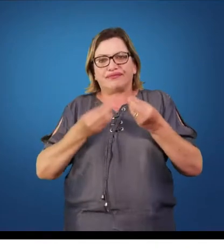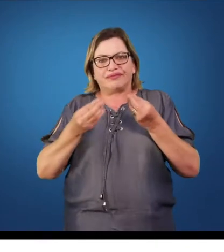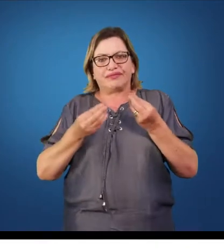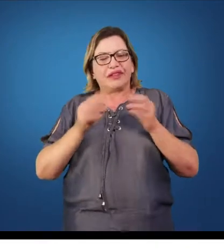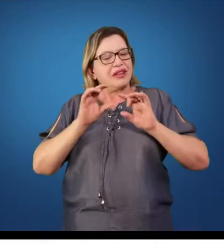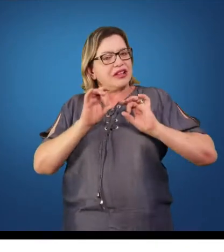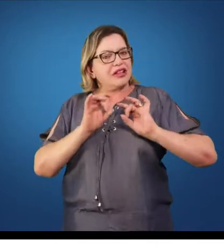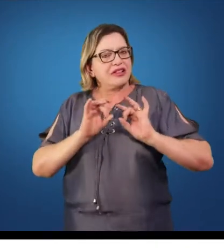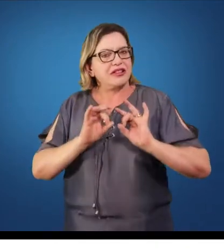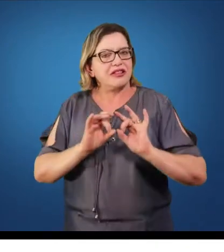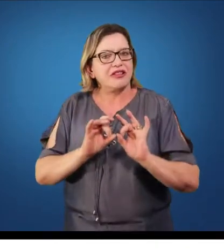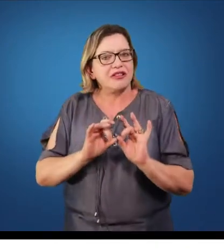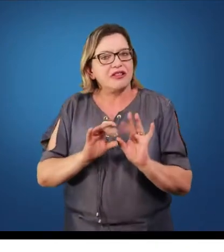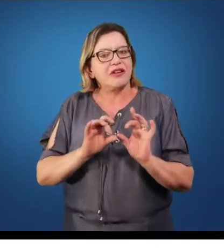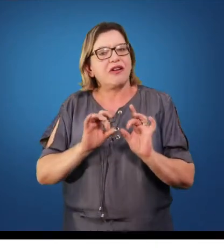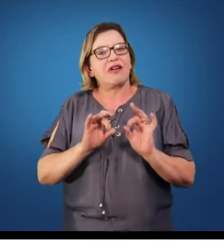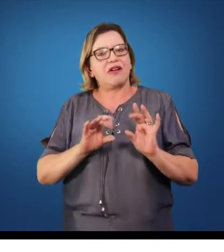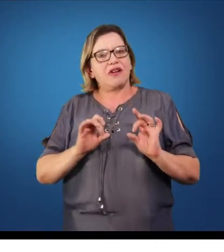Apenas